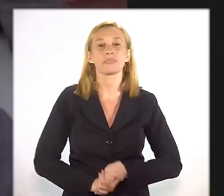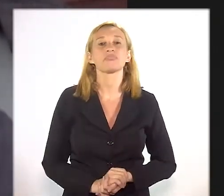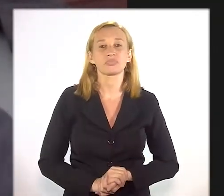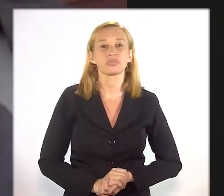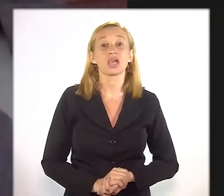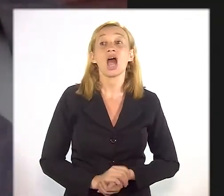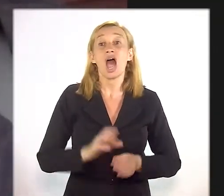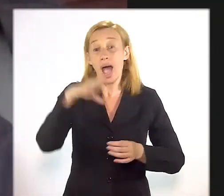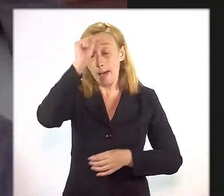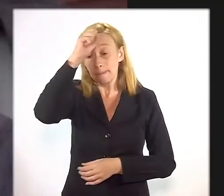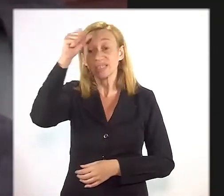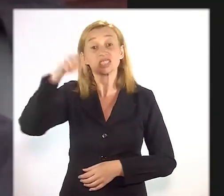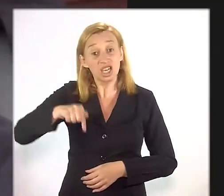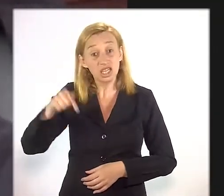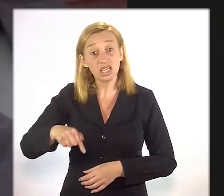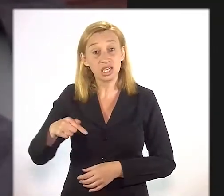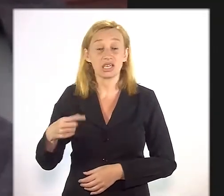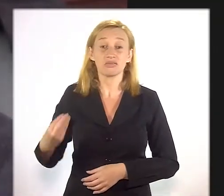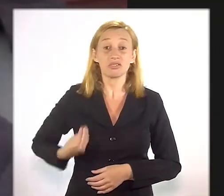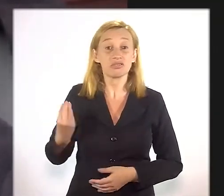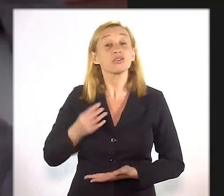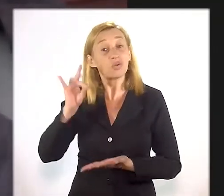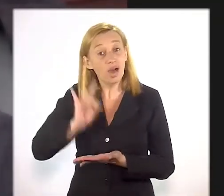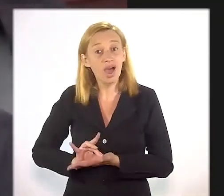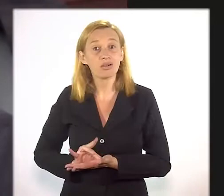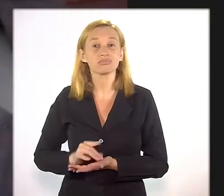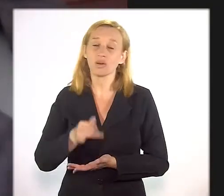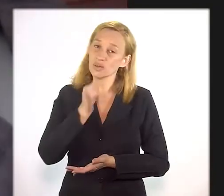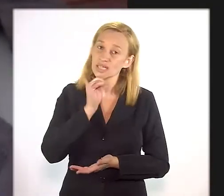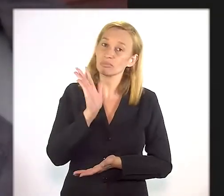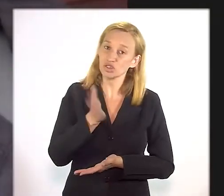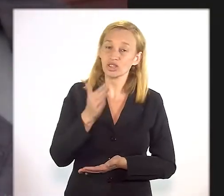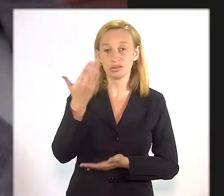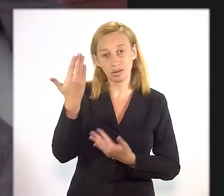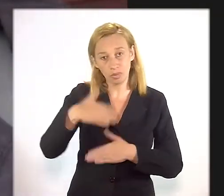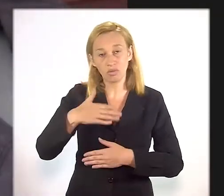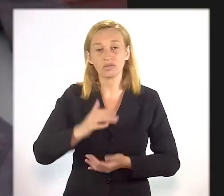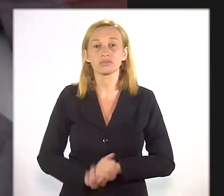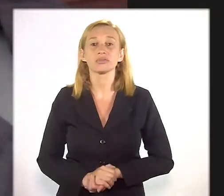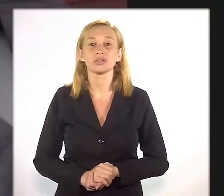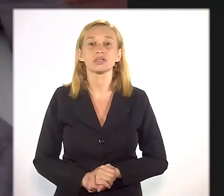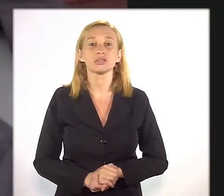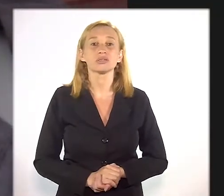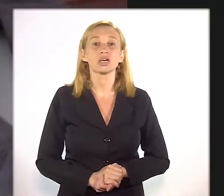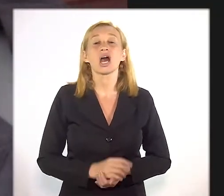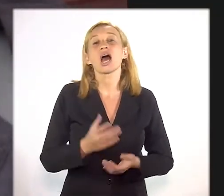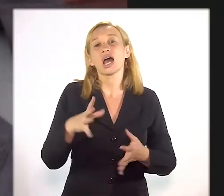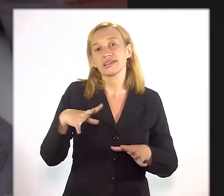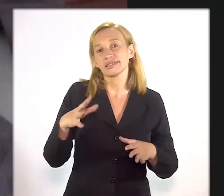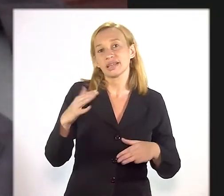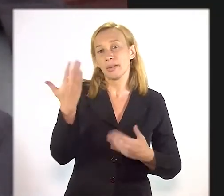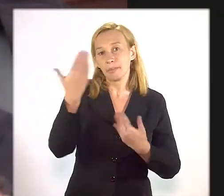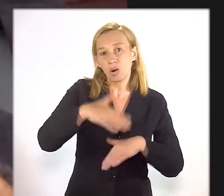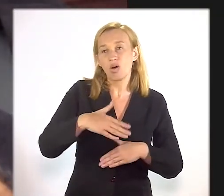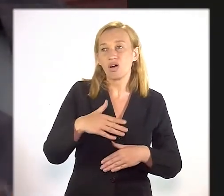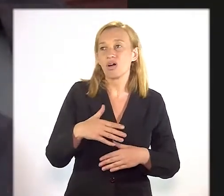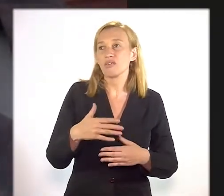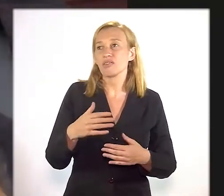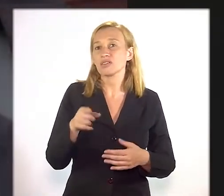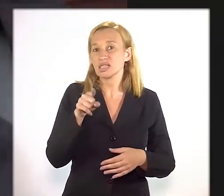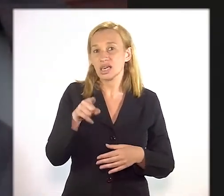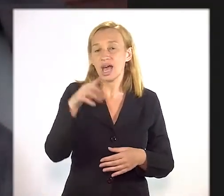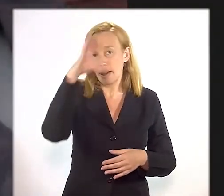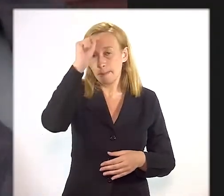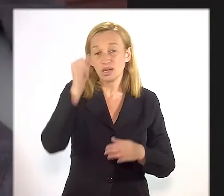se aprende de útil. Aprende-se aquilo que não se deve aprender. Dei-te o exemplo da prova. Aprende-se a corrupção intelectual